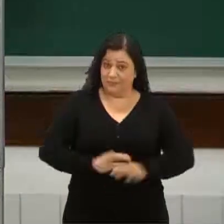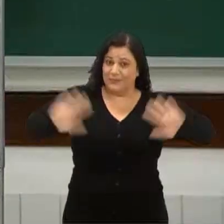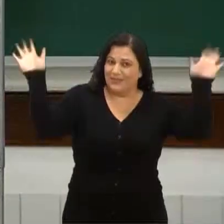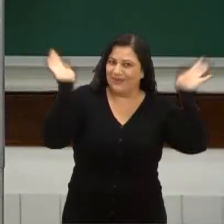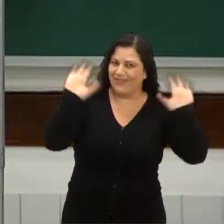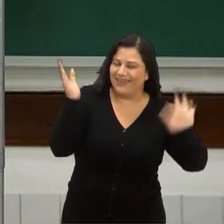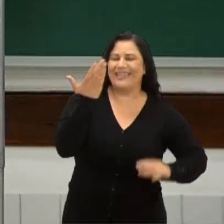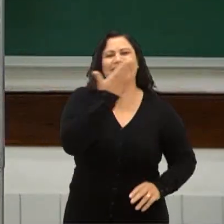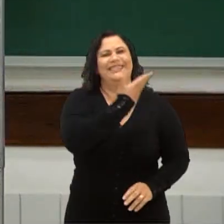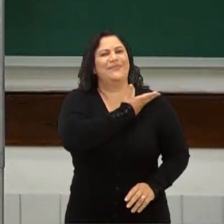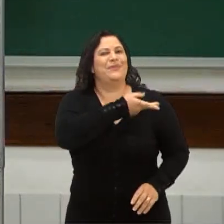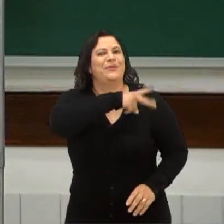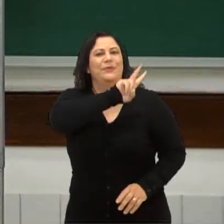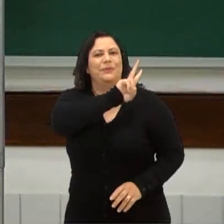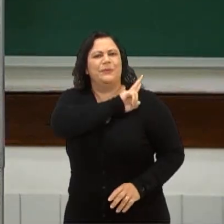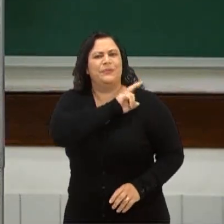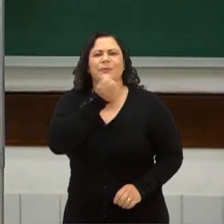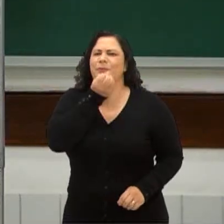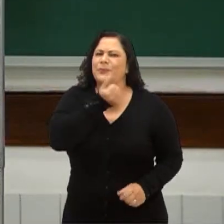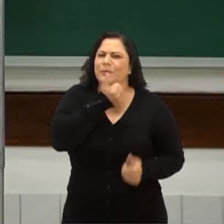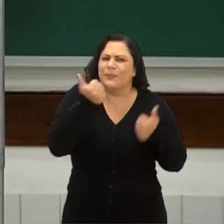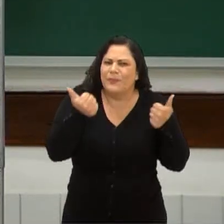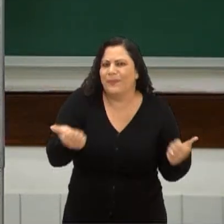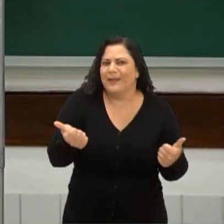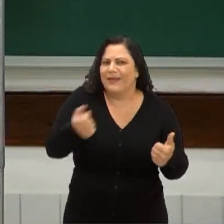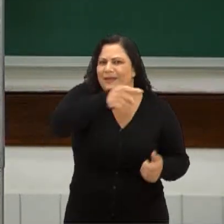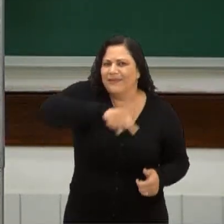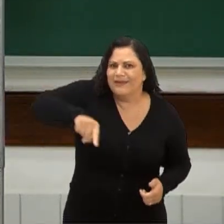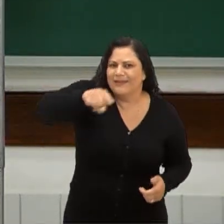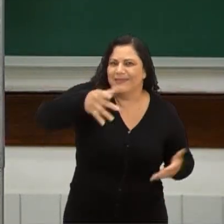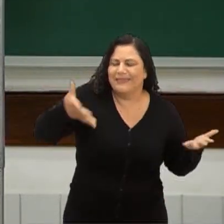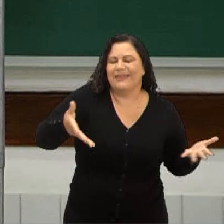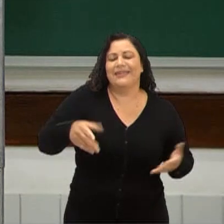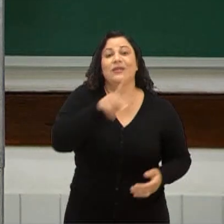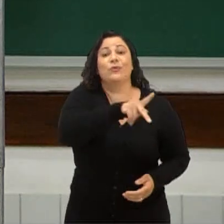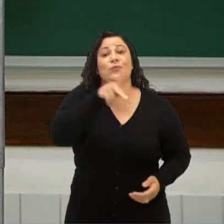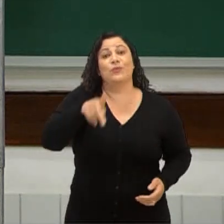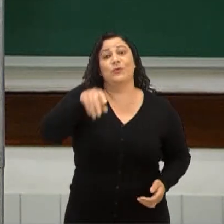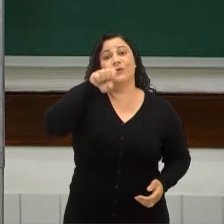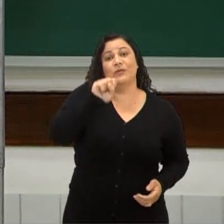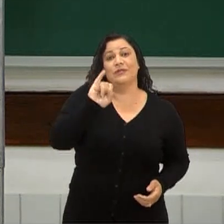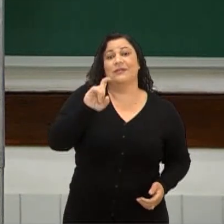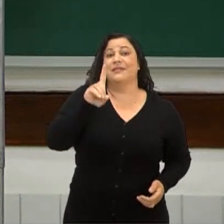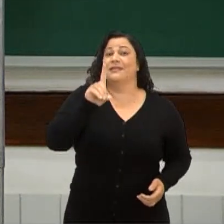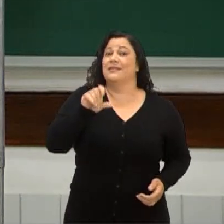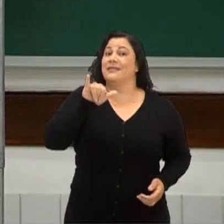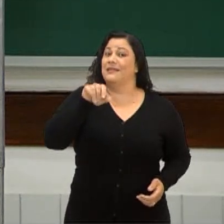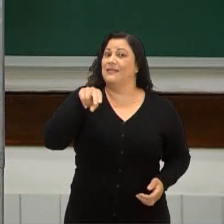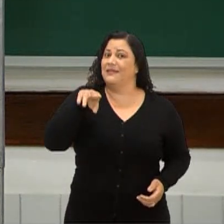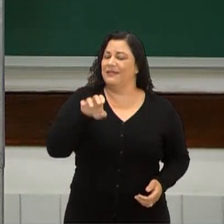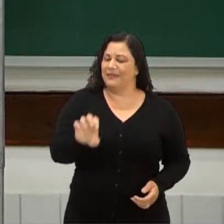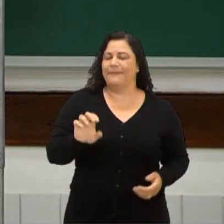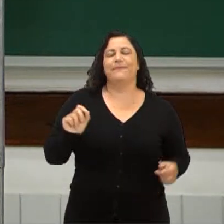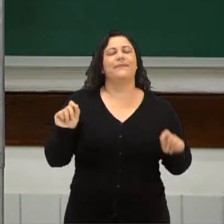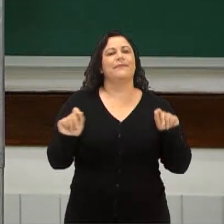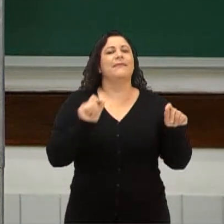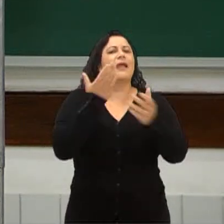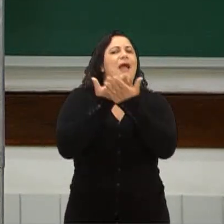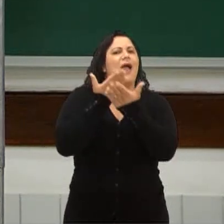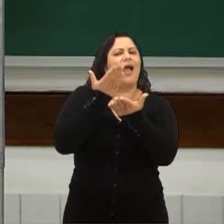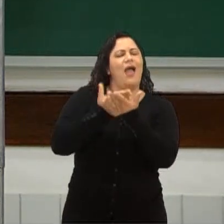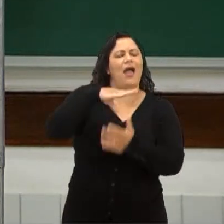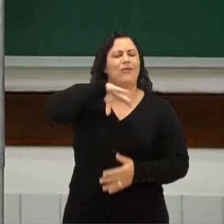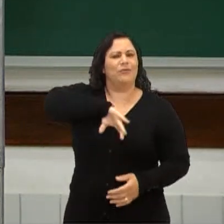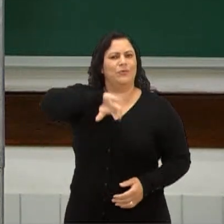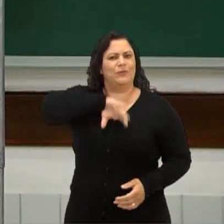Olá, meus amigos do segundo ano, tudo bem com vocês? Aqui é o professor Sidney para mais uma aula da nossa língua portuguesa. Quero